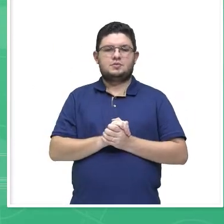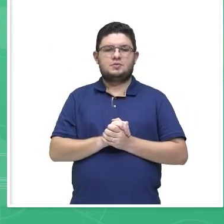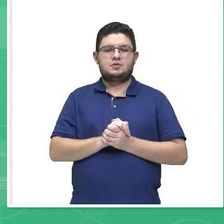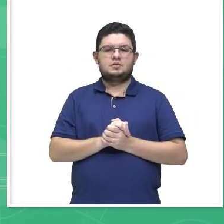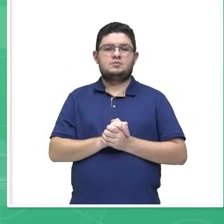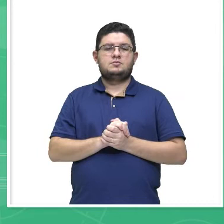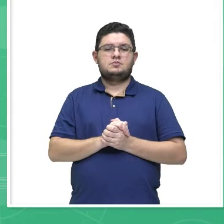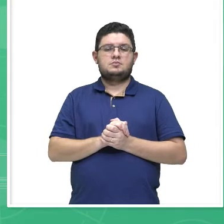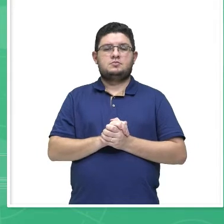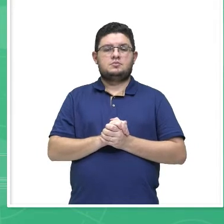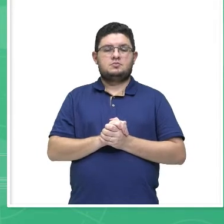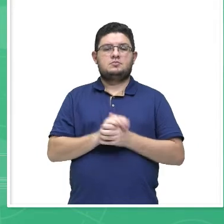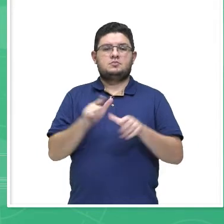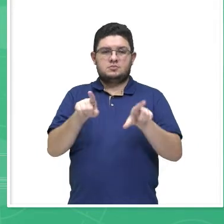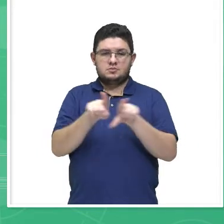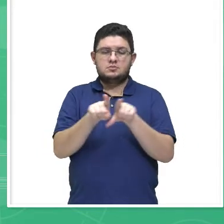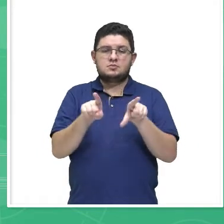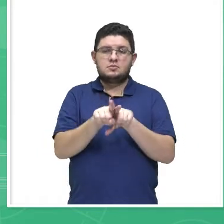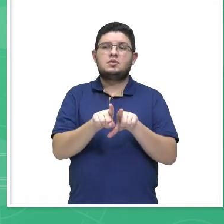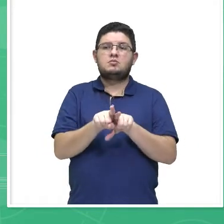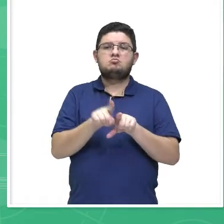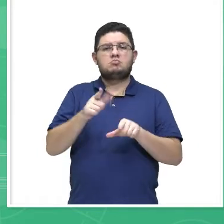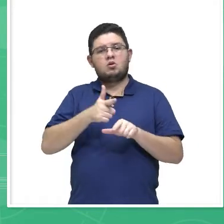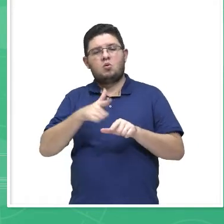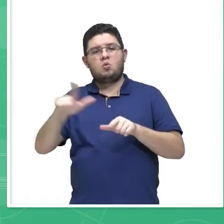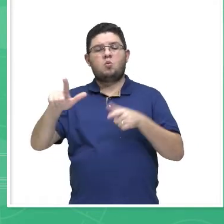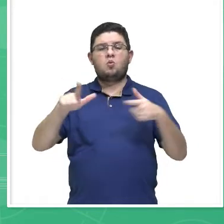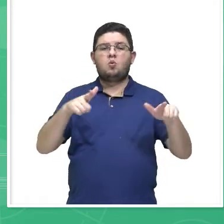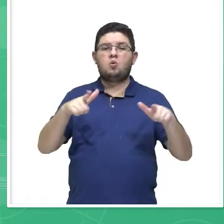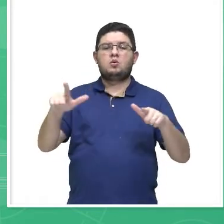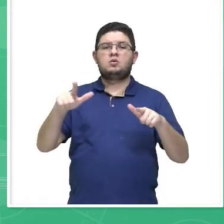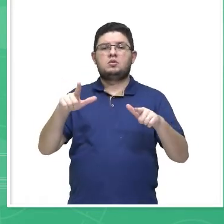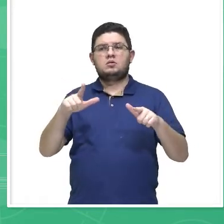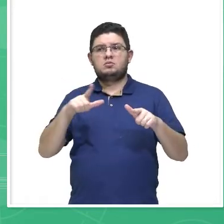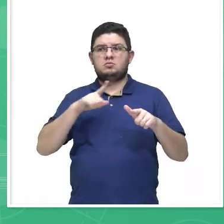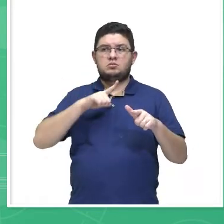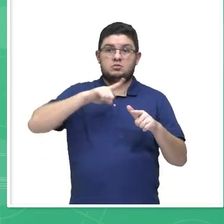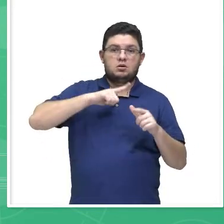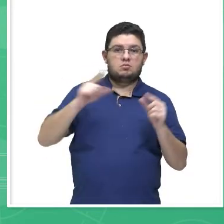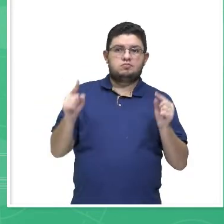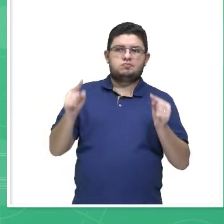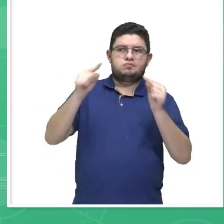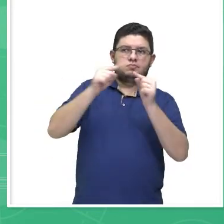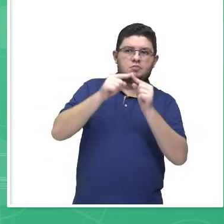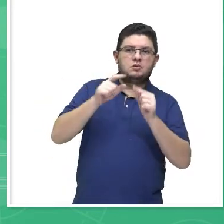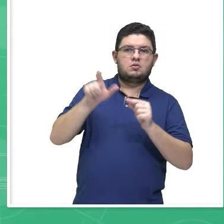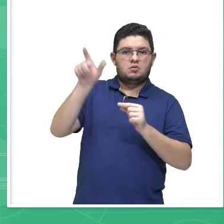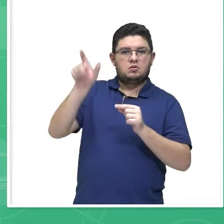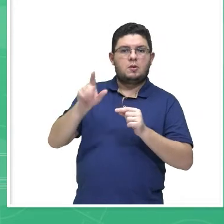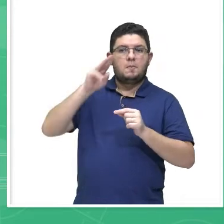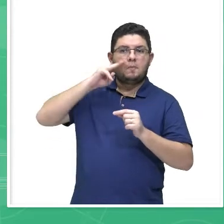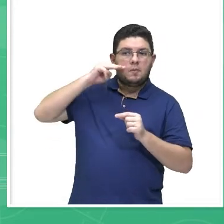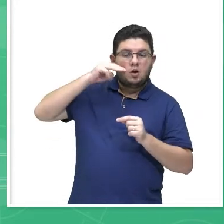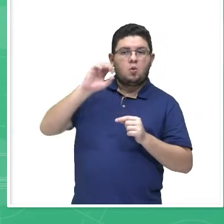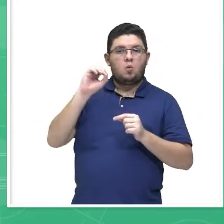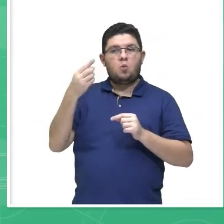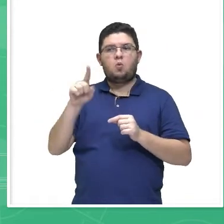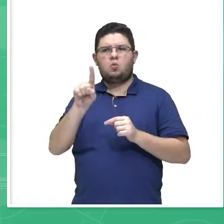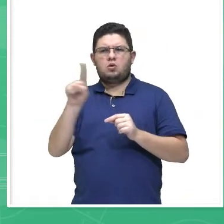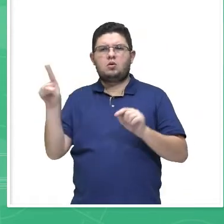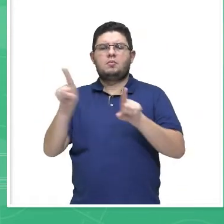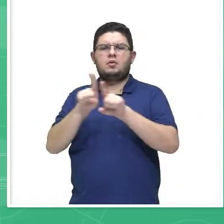tenha ganhado concretude, fiel ou não a ele, é importante retomar sua